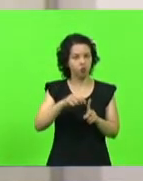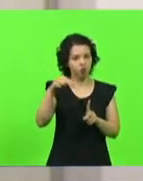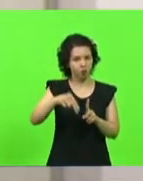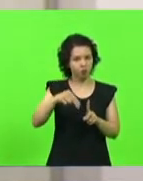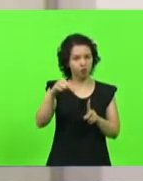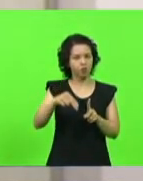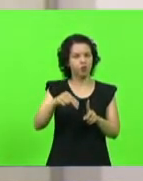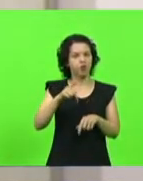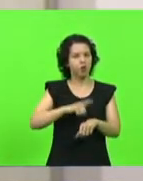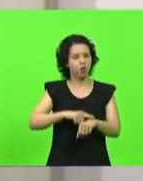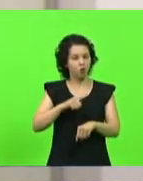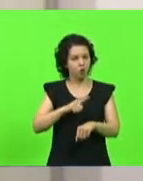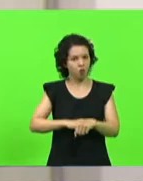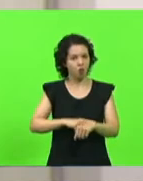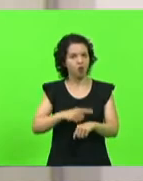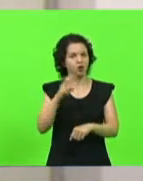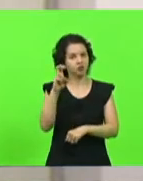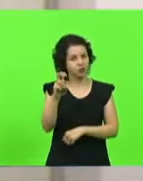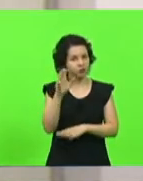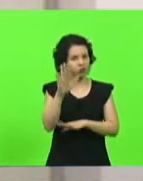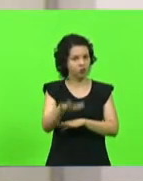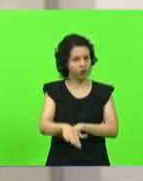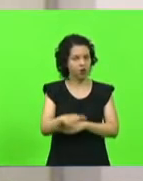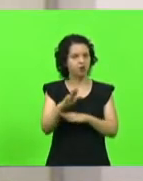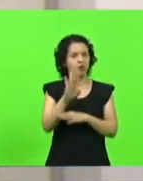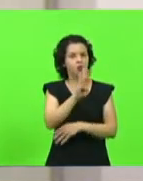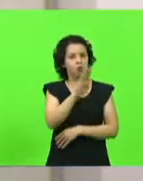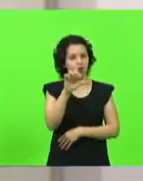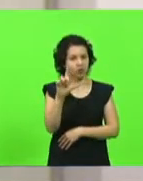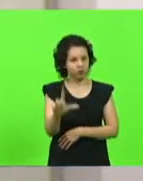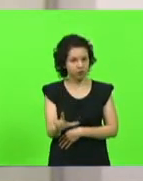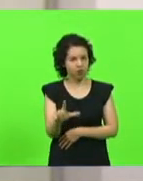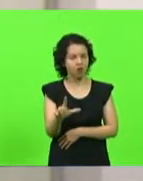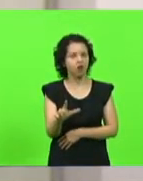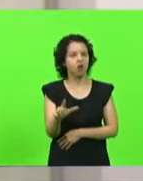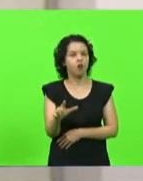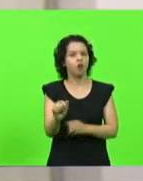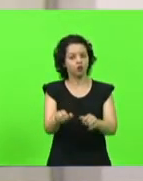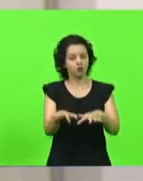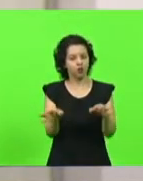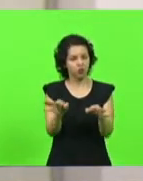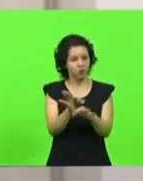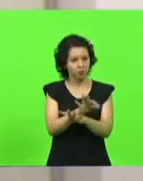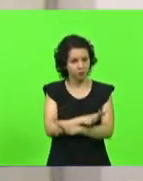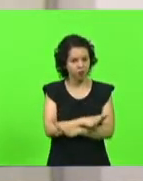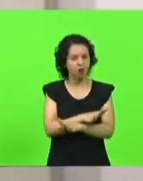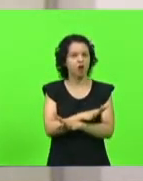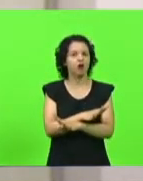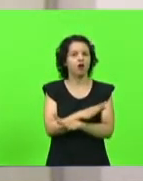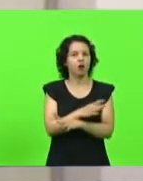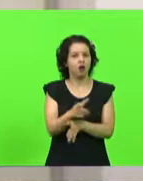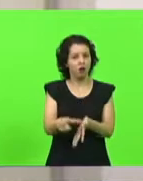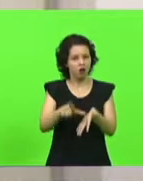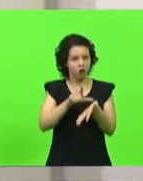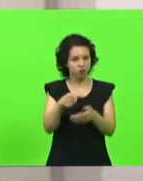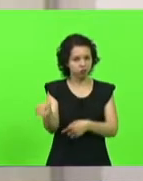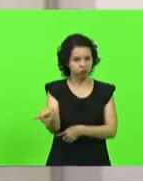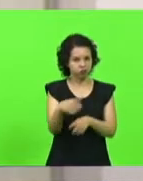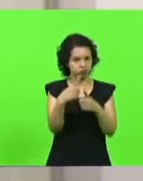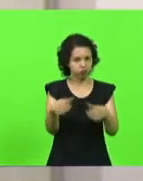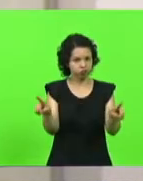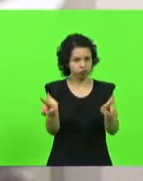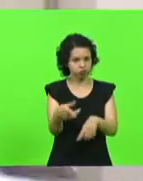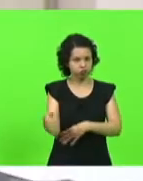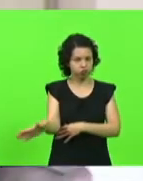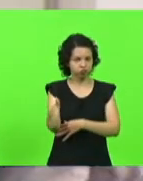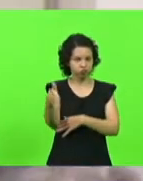Blumenau. Nada mais havendo, e antes de encerrar a sessão, o senhor presidente anunciou a execução do hino de Santa Catarina. Para